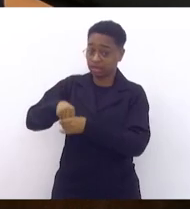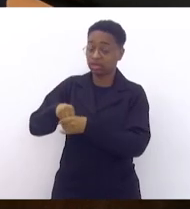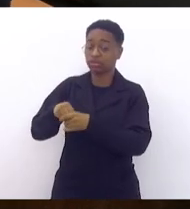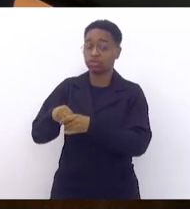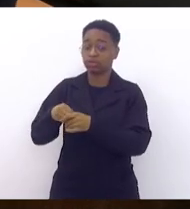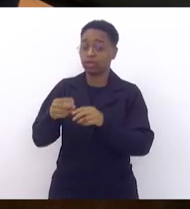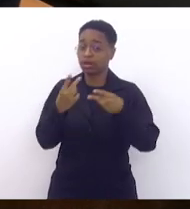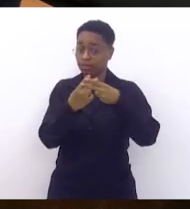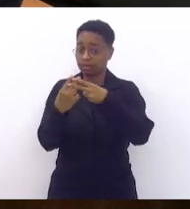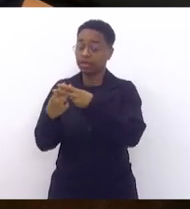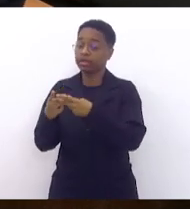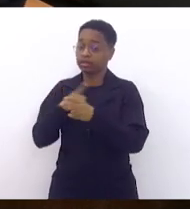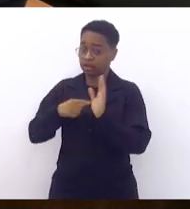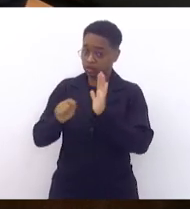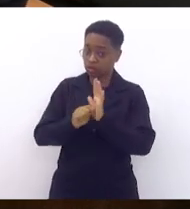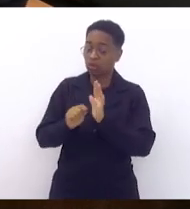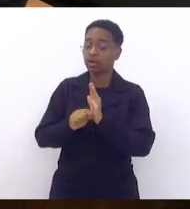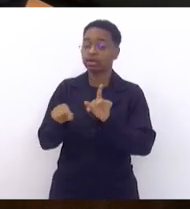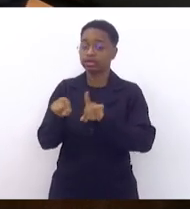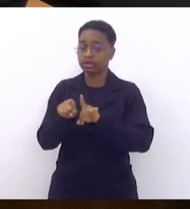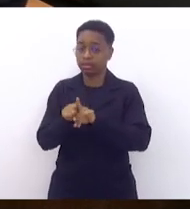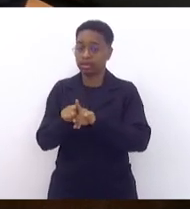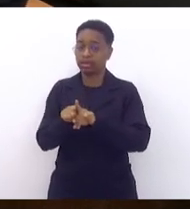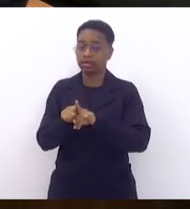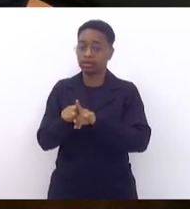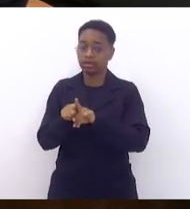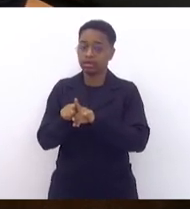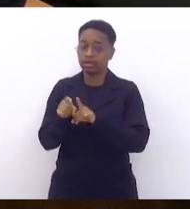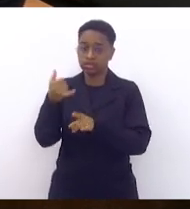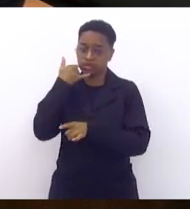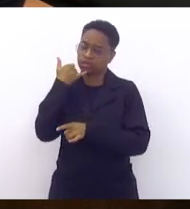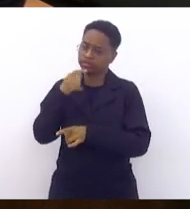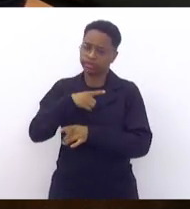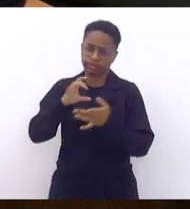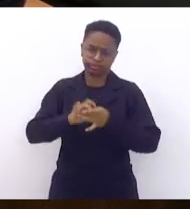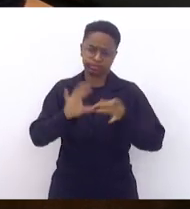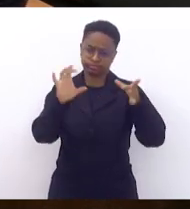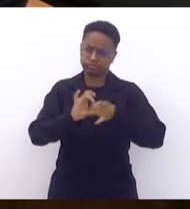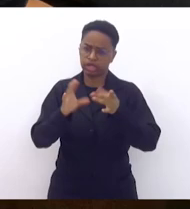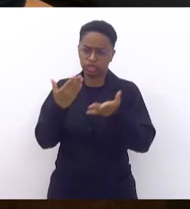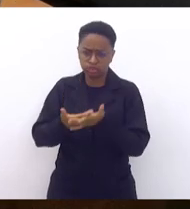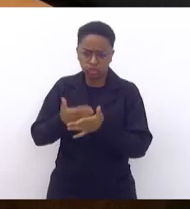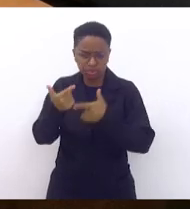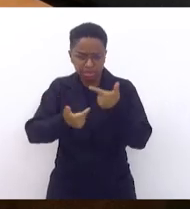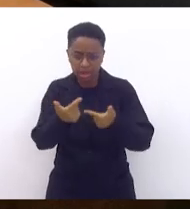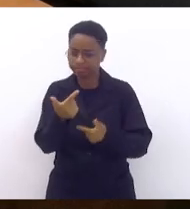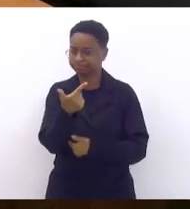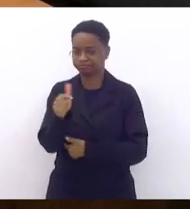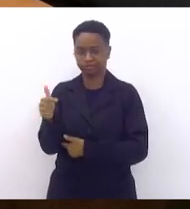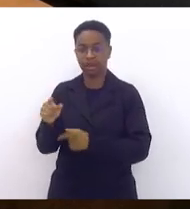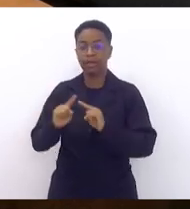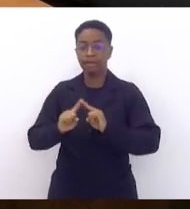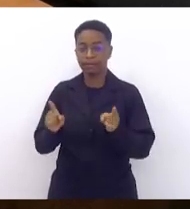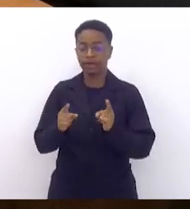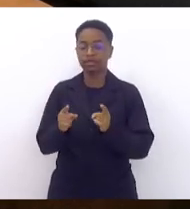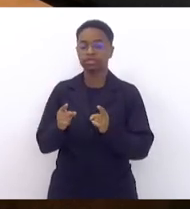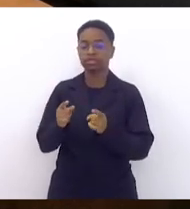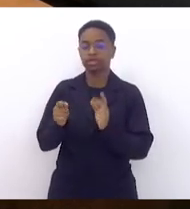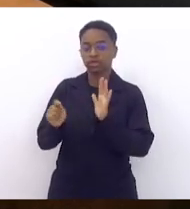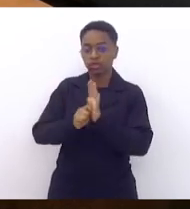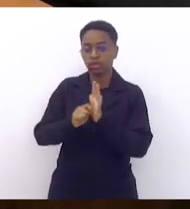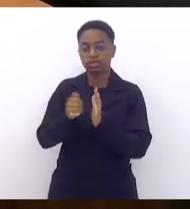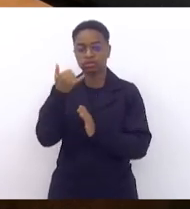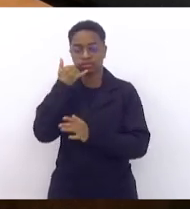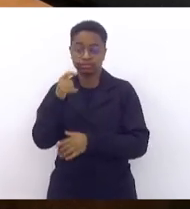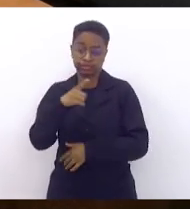celular. Pouco se estuda, pouco se trabalha, mas droga e celular não falta. Então, a gente tem que discutir